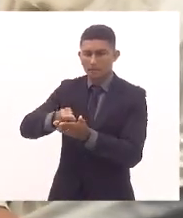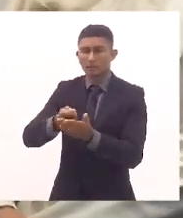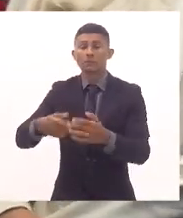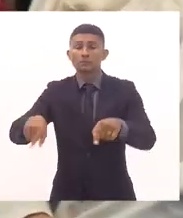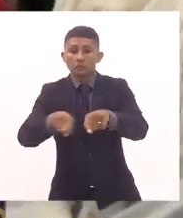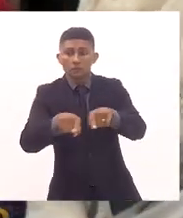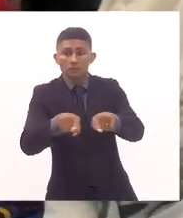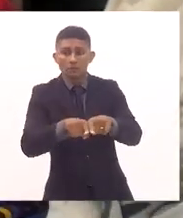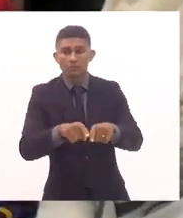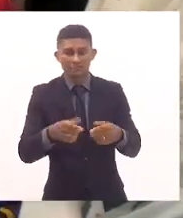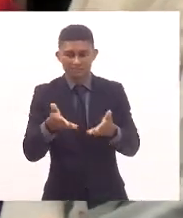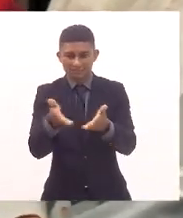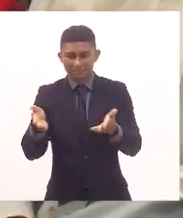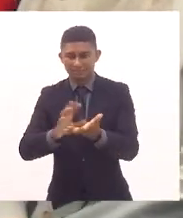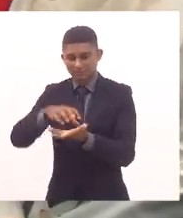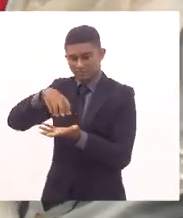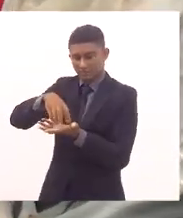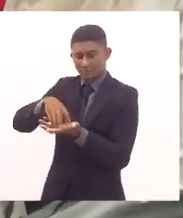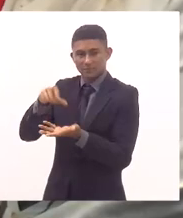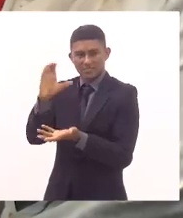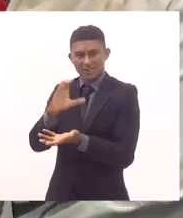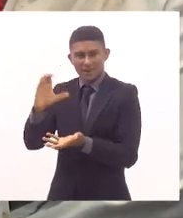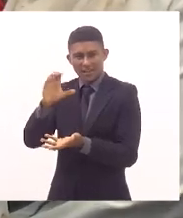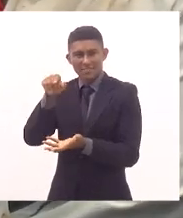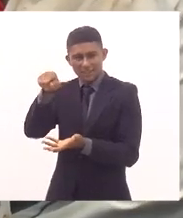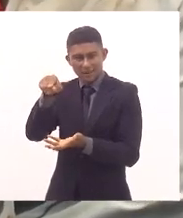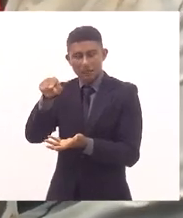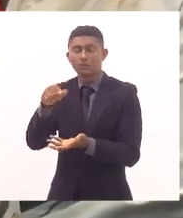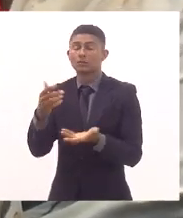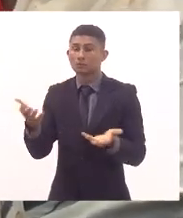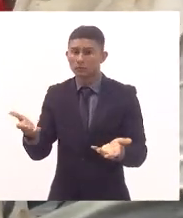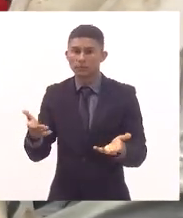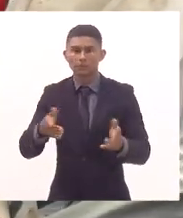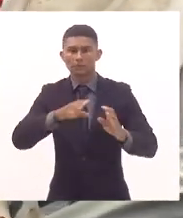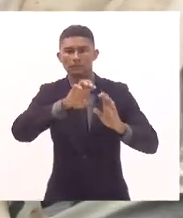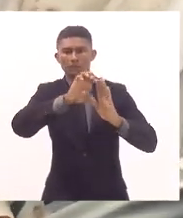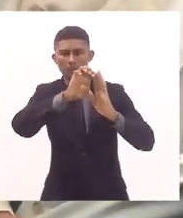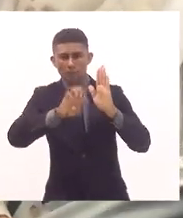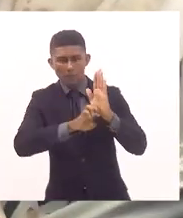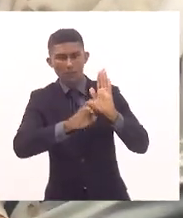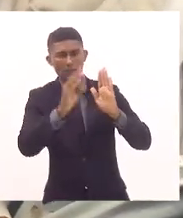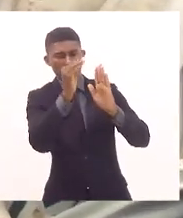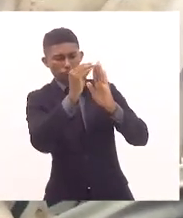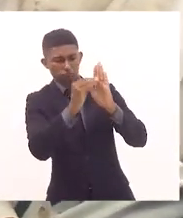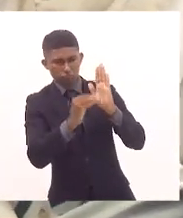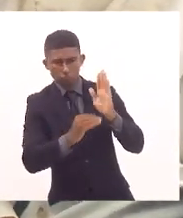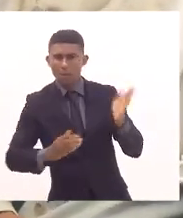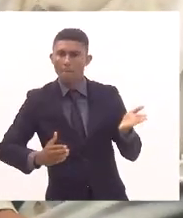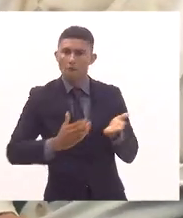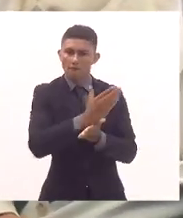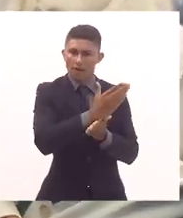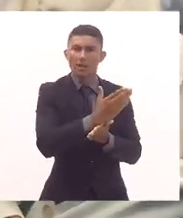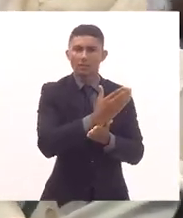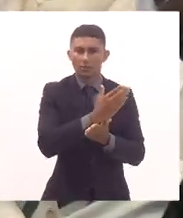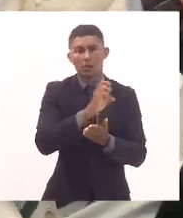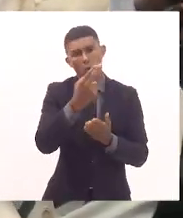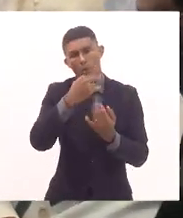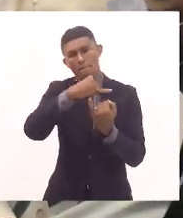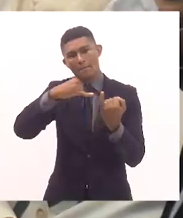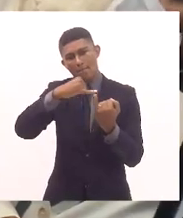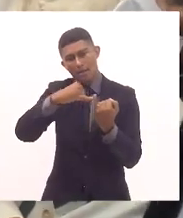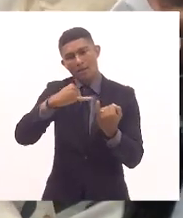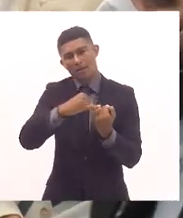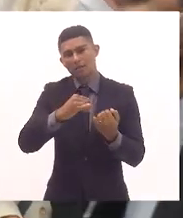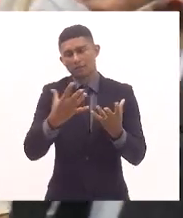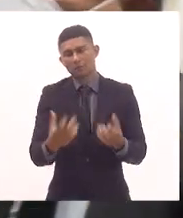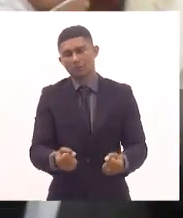fortalecido a atuação técnico-científica com as outras emendas que foram aprovadas completamente ou parcialmente, como a emenda,